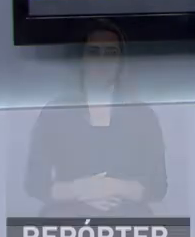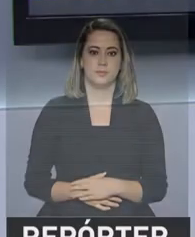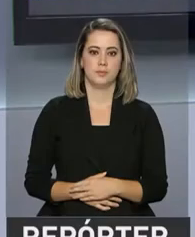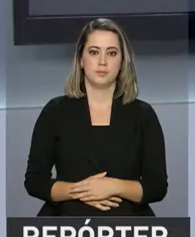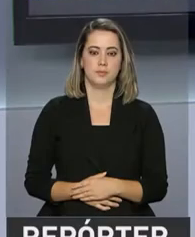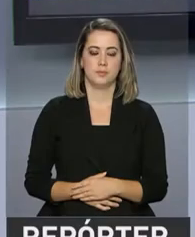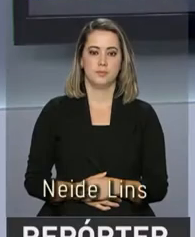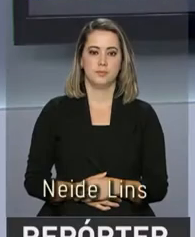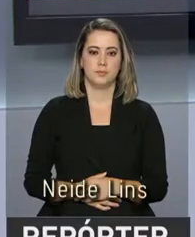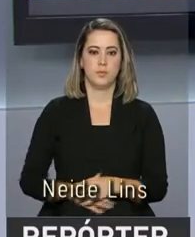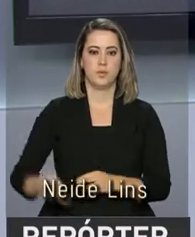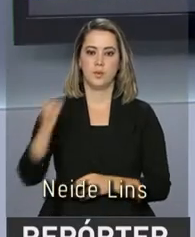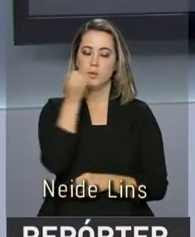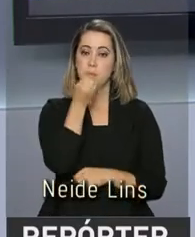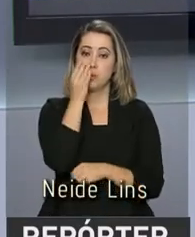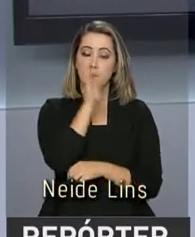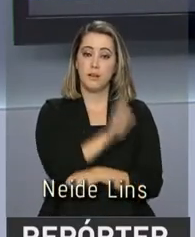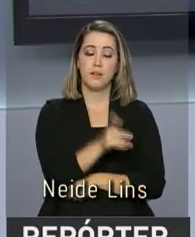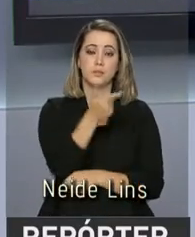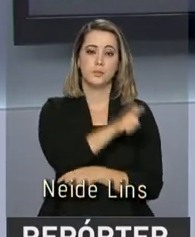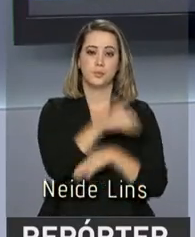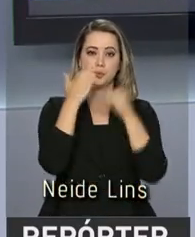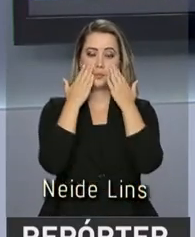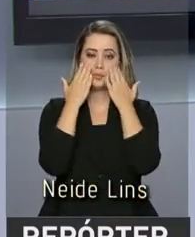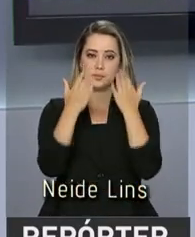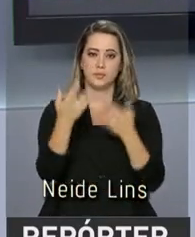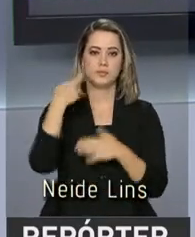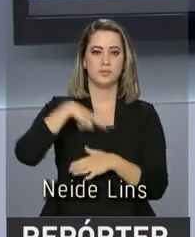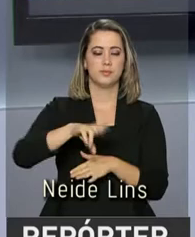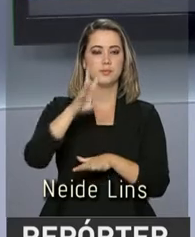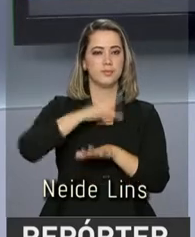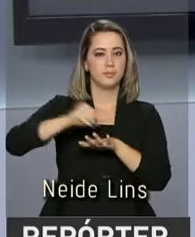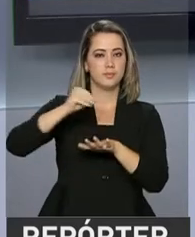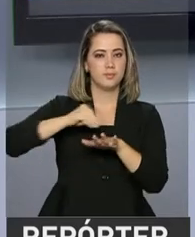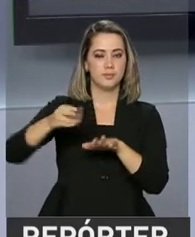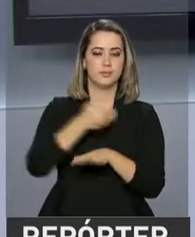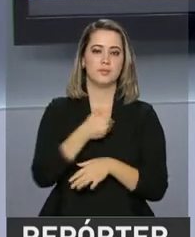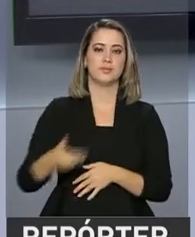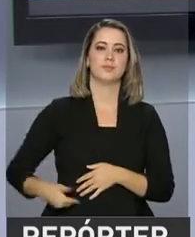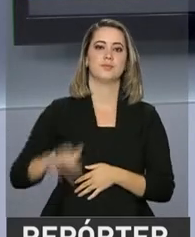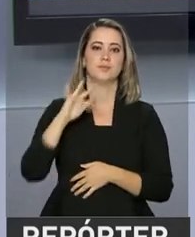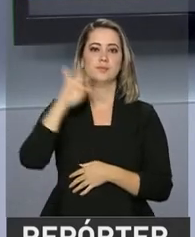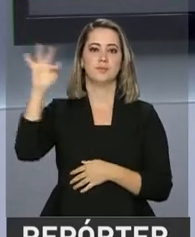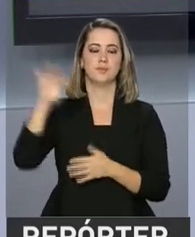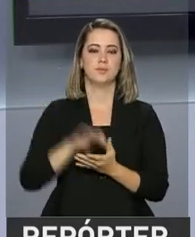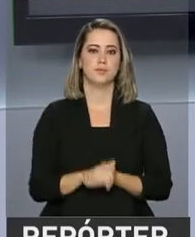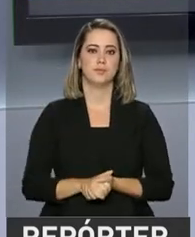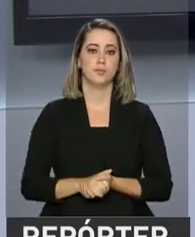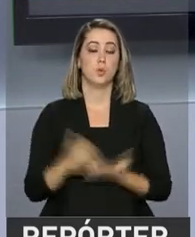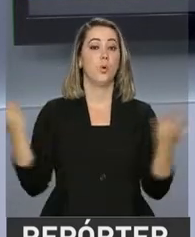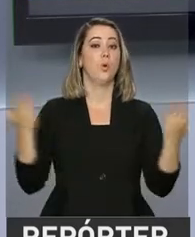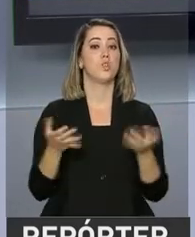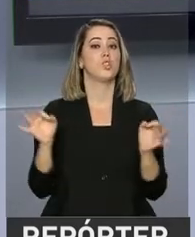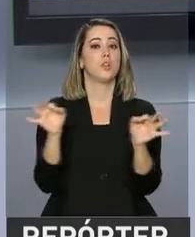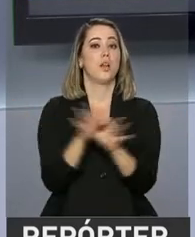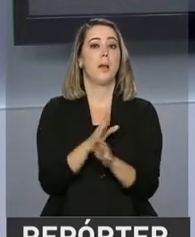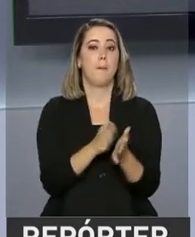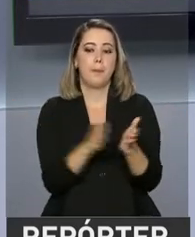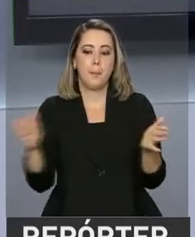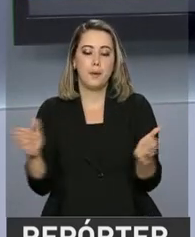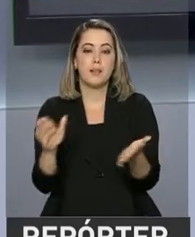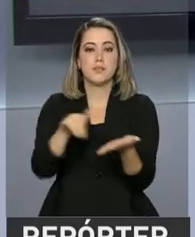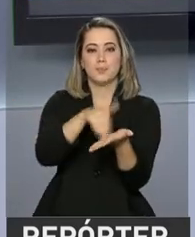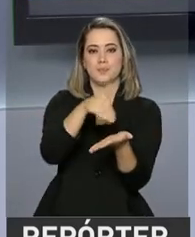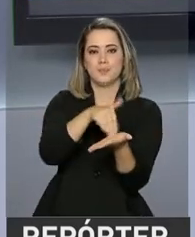olá boa tarde estamos de volta com repórter nbr as notícias do governo federal e termina hoje o prazo de